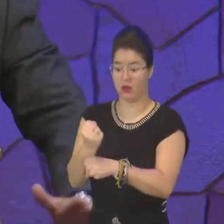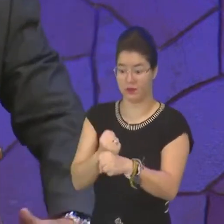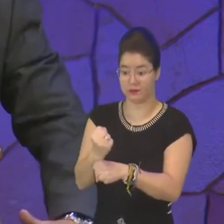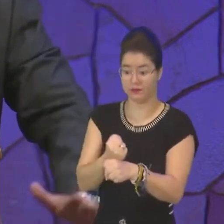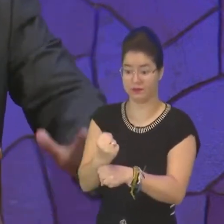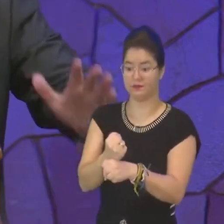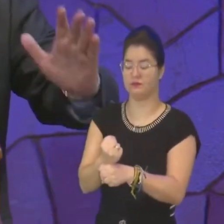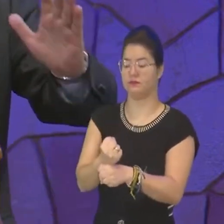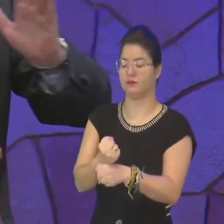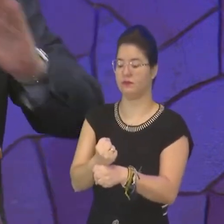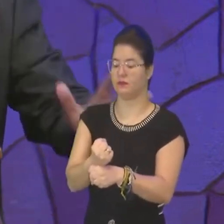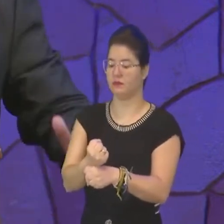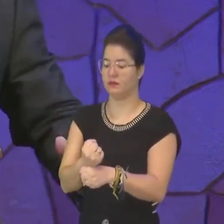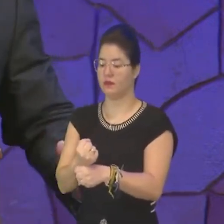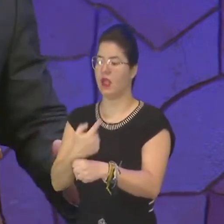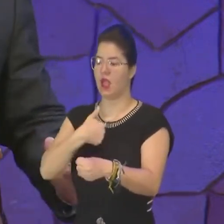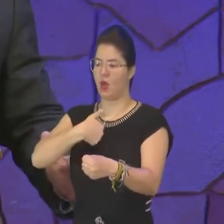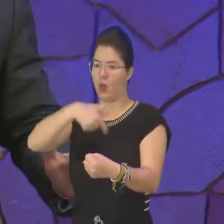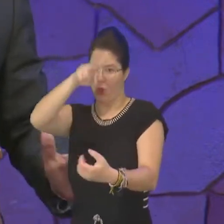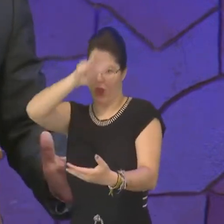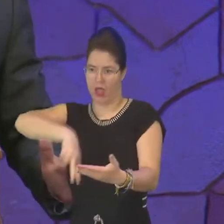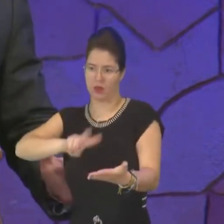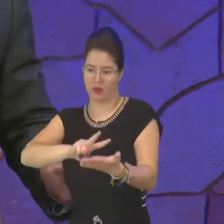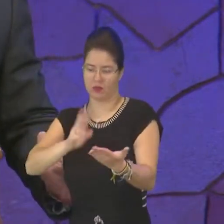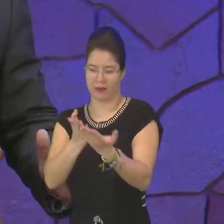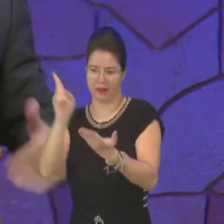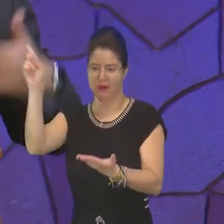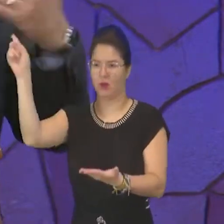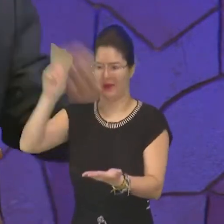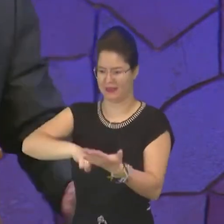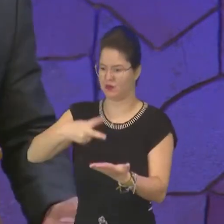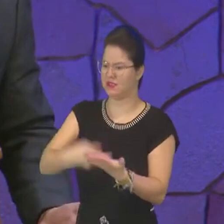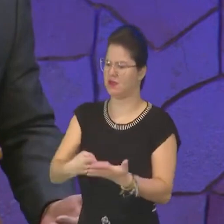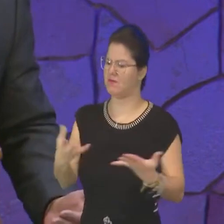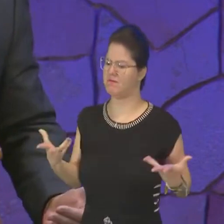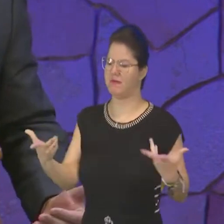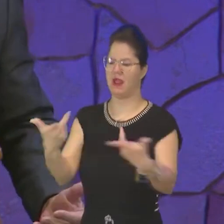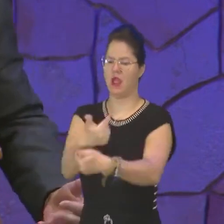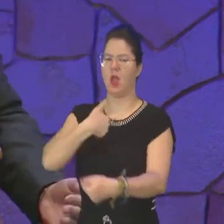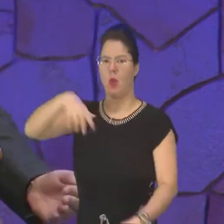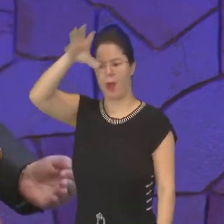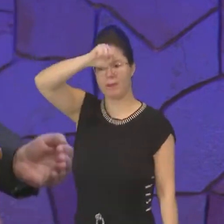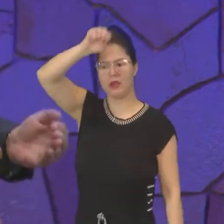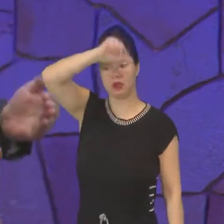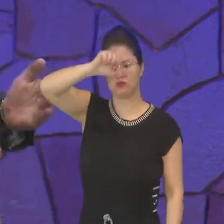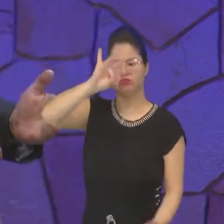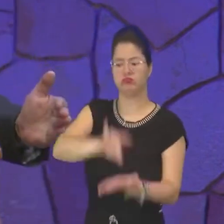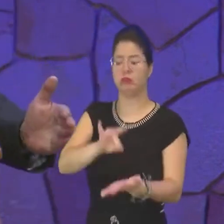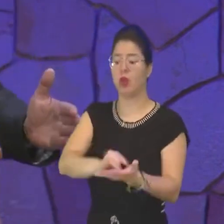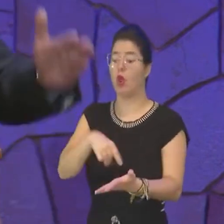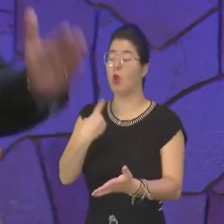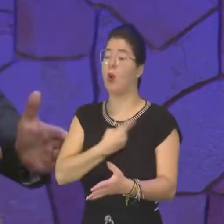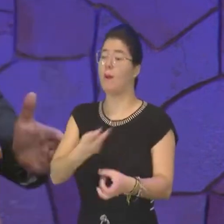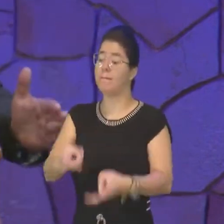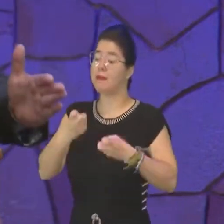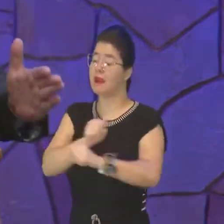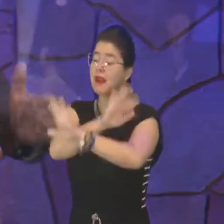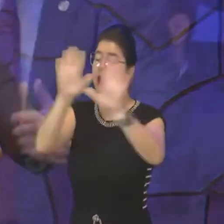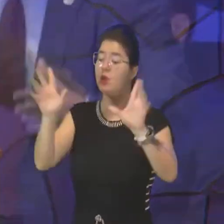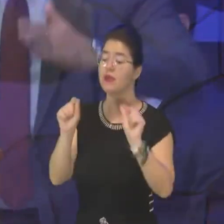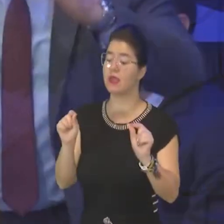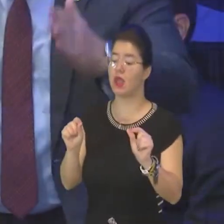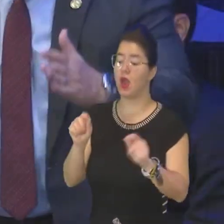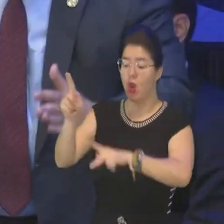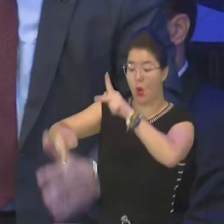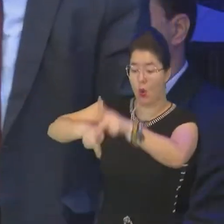numa versão fantástica, que tenho aprendido muito, nós percebemos com clareza como aquele